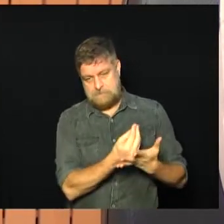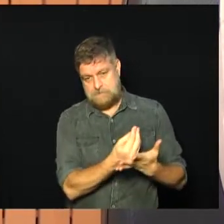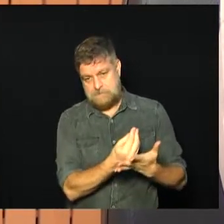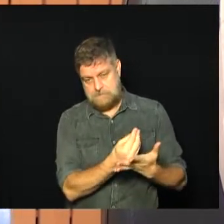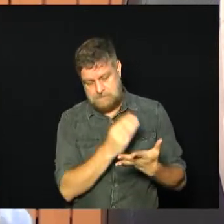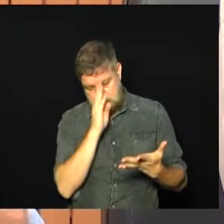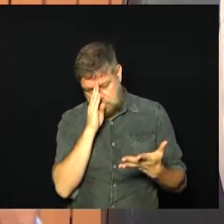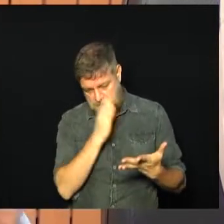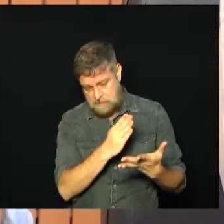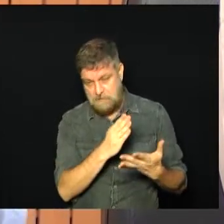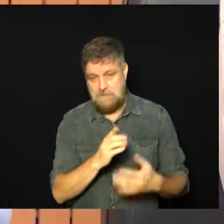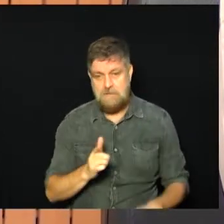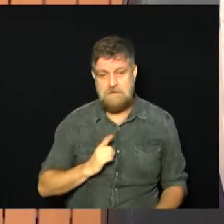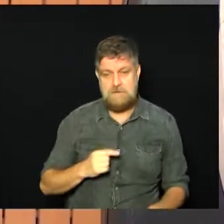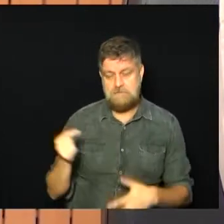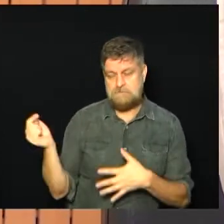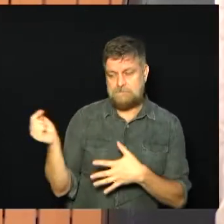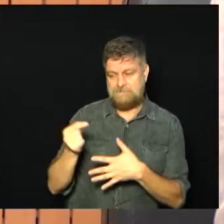questões colocadas,